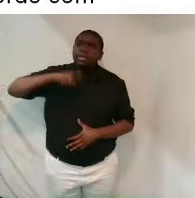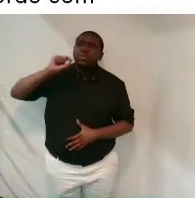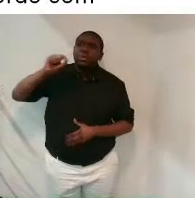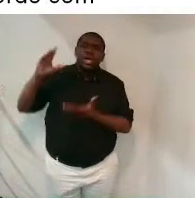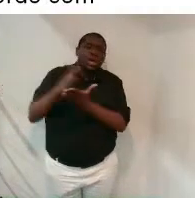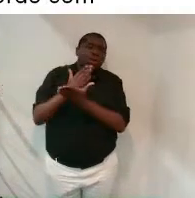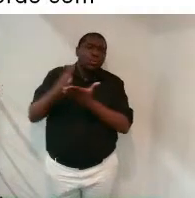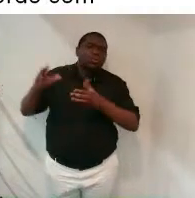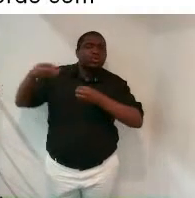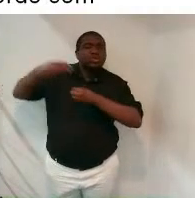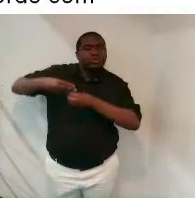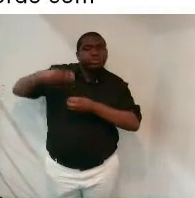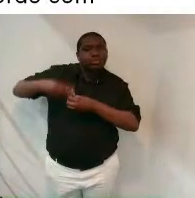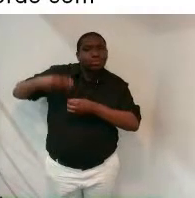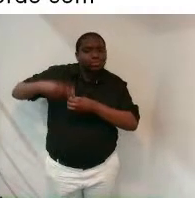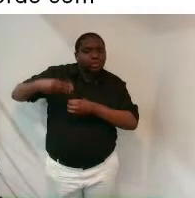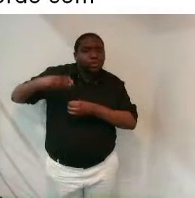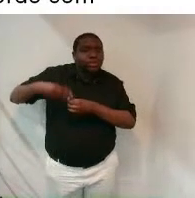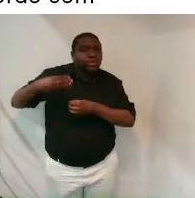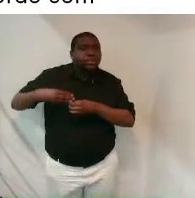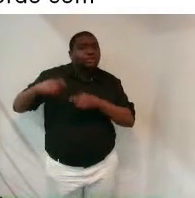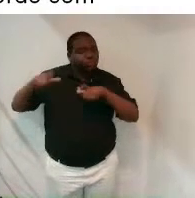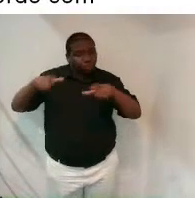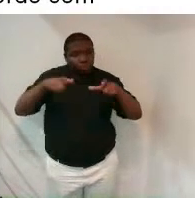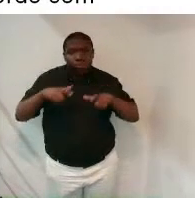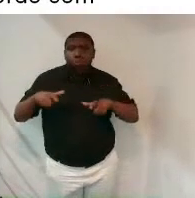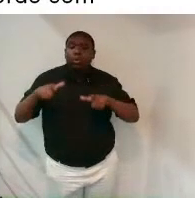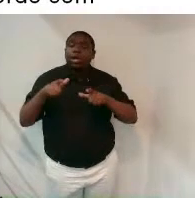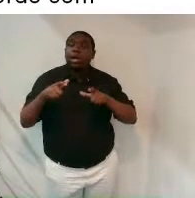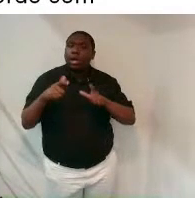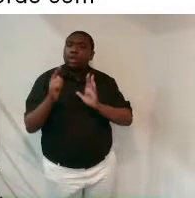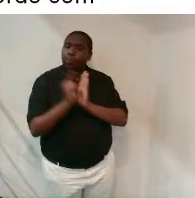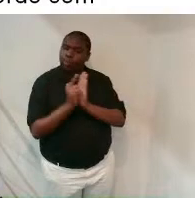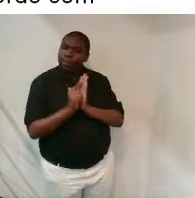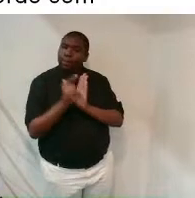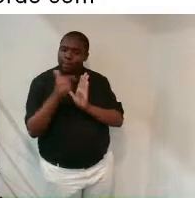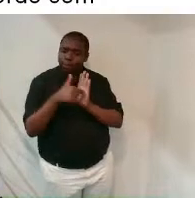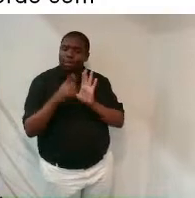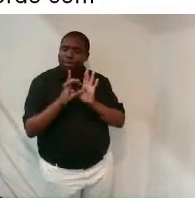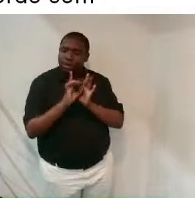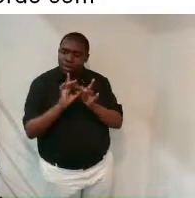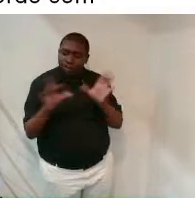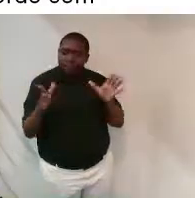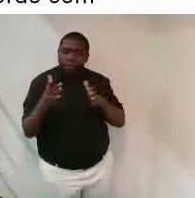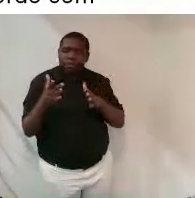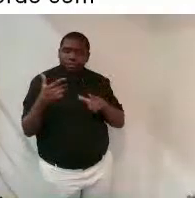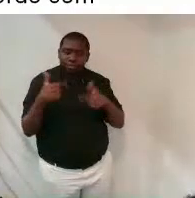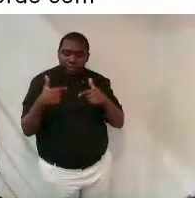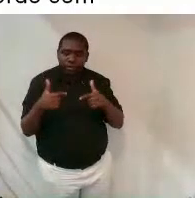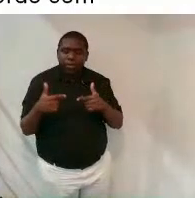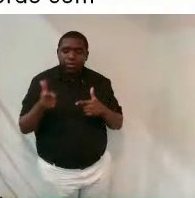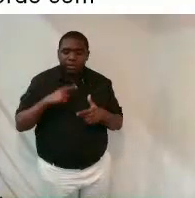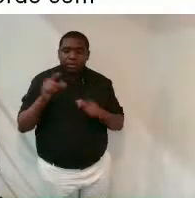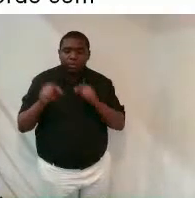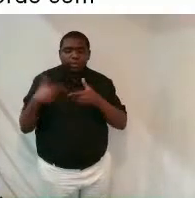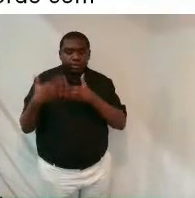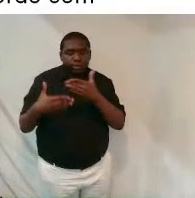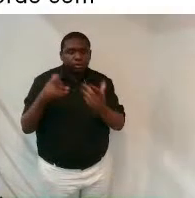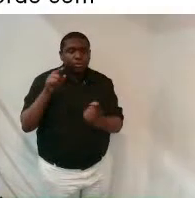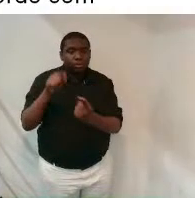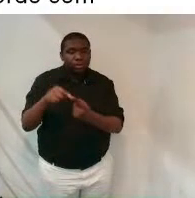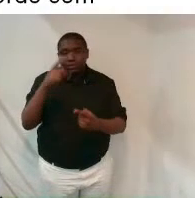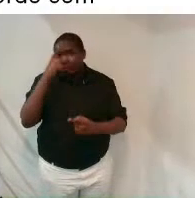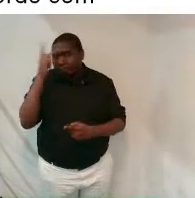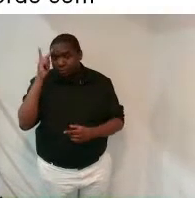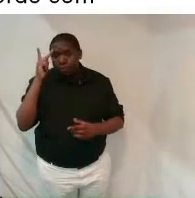municípios condicionando no alvará de localização e funcionamento de grandes geradores a destinação dos recicláveis